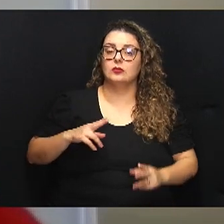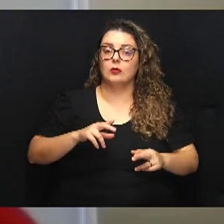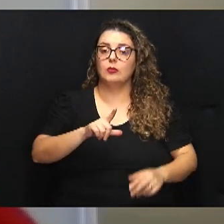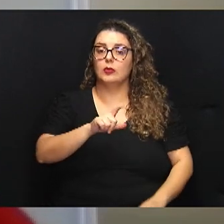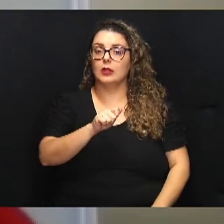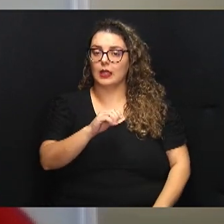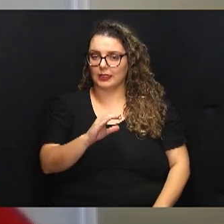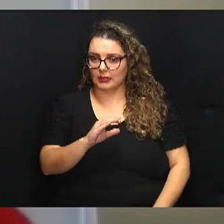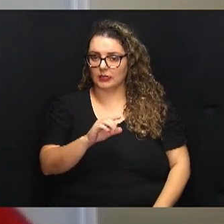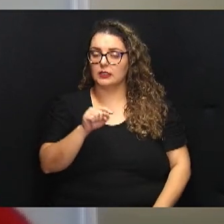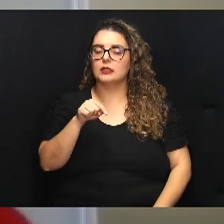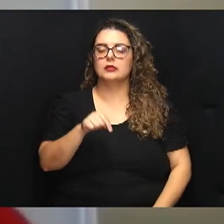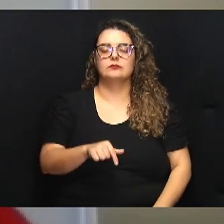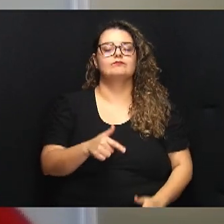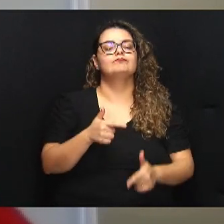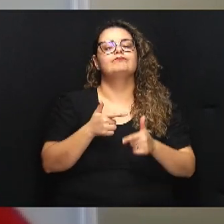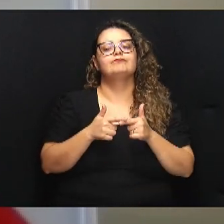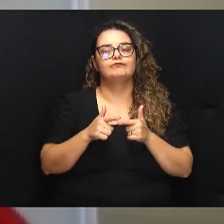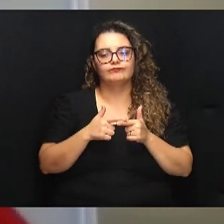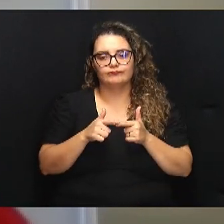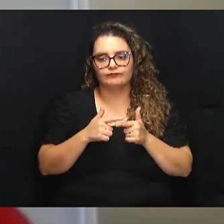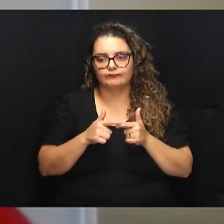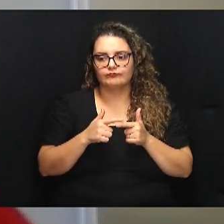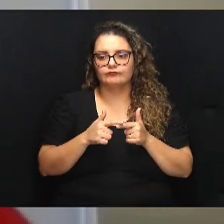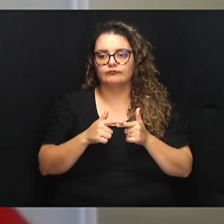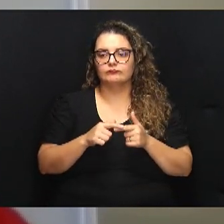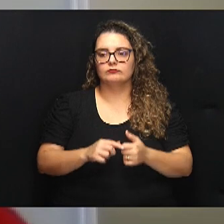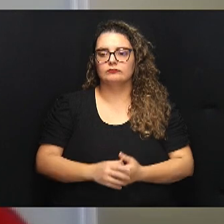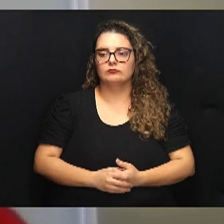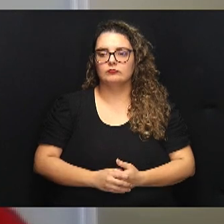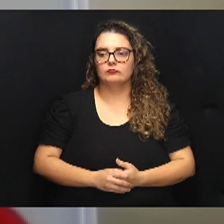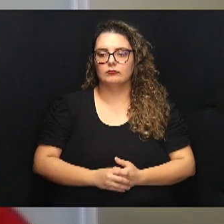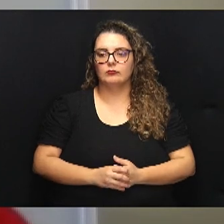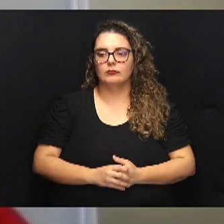e isso é um problema, porque